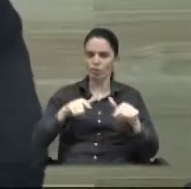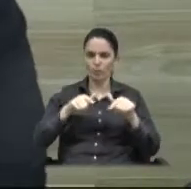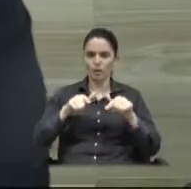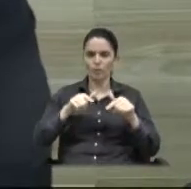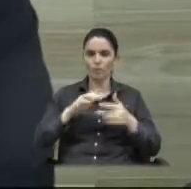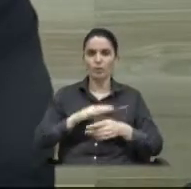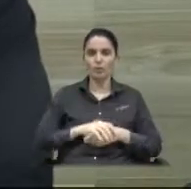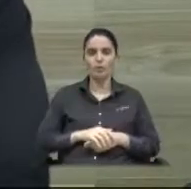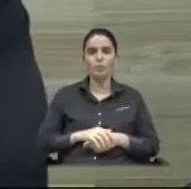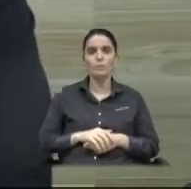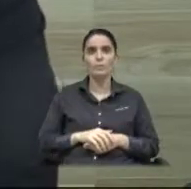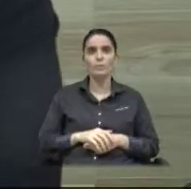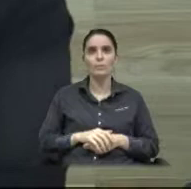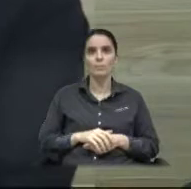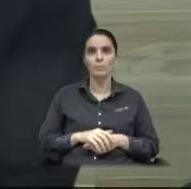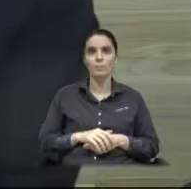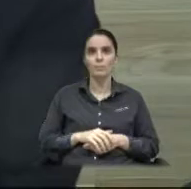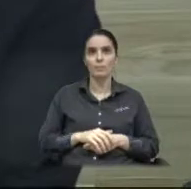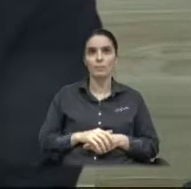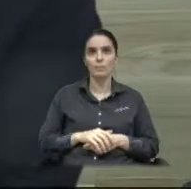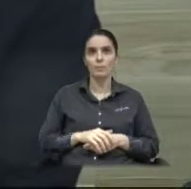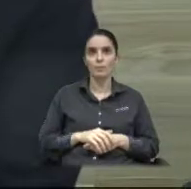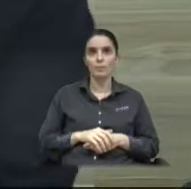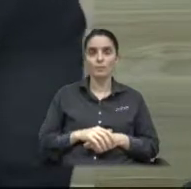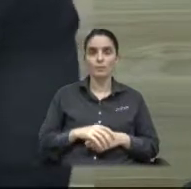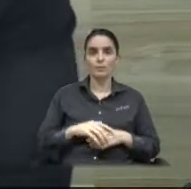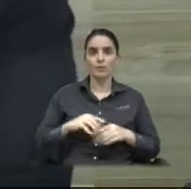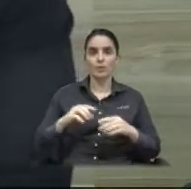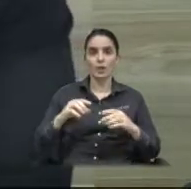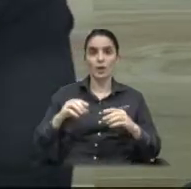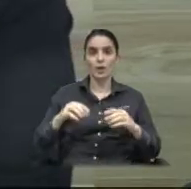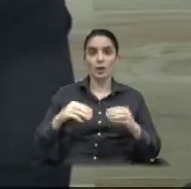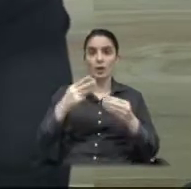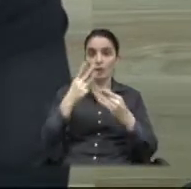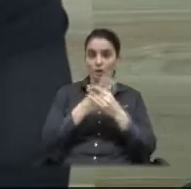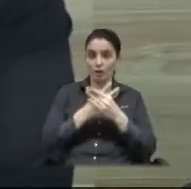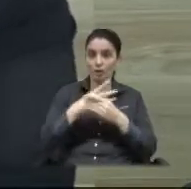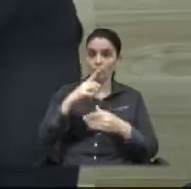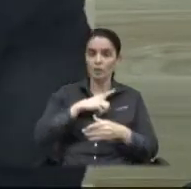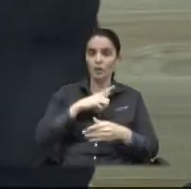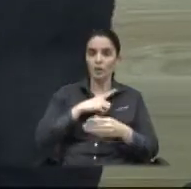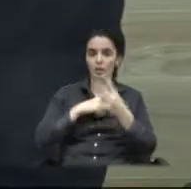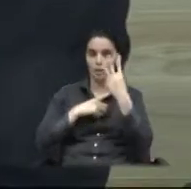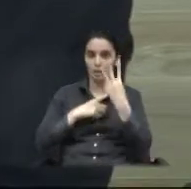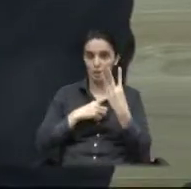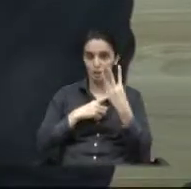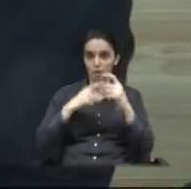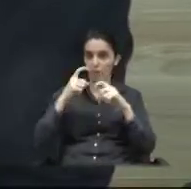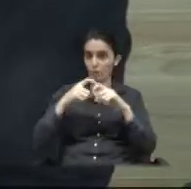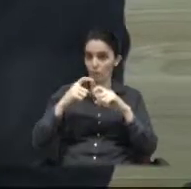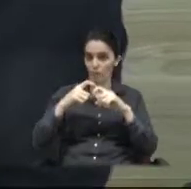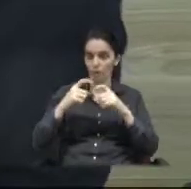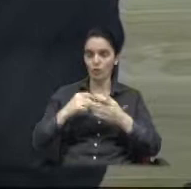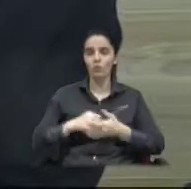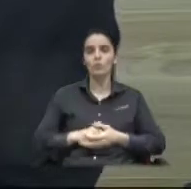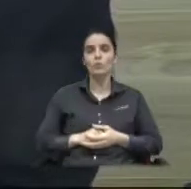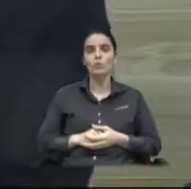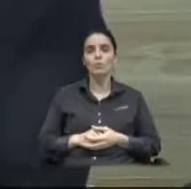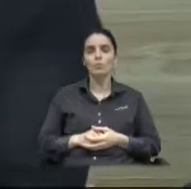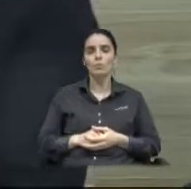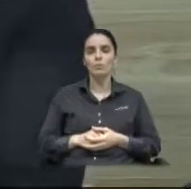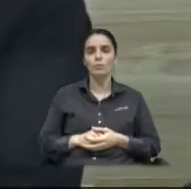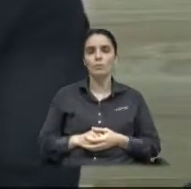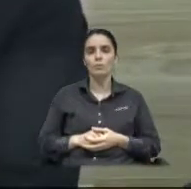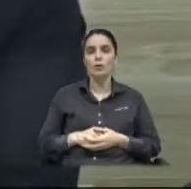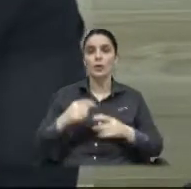casa advogados, né? E mais 2 colegas de profissão, a gente faz um juramento ao final da faculdade, né? Muitas